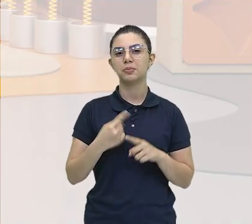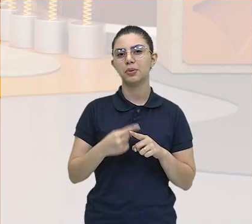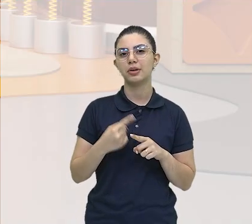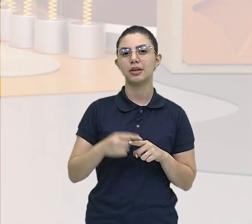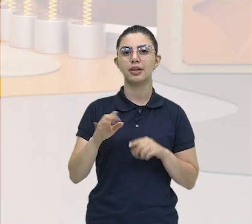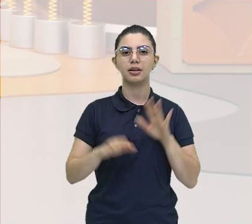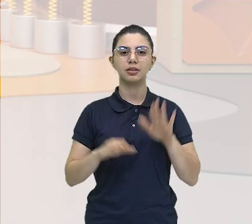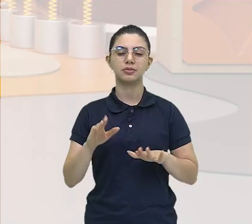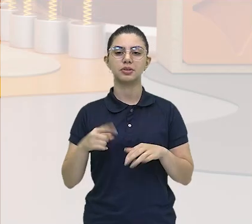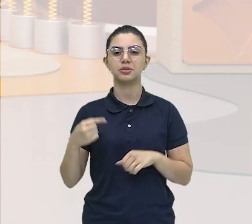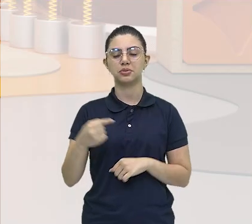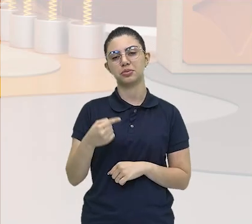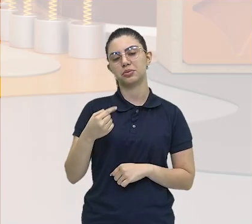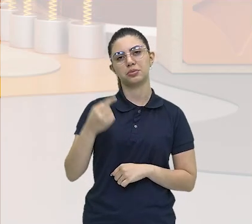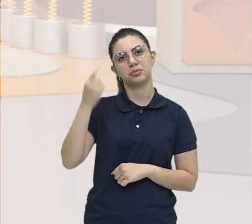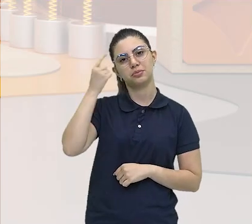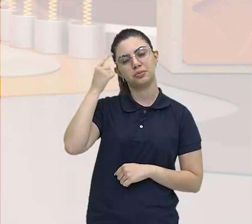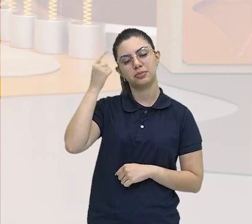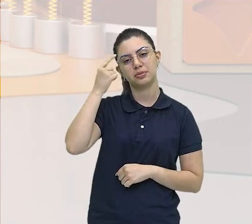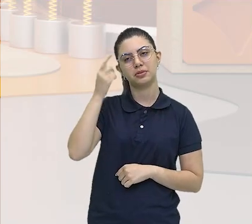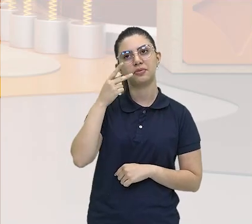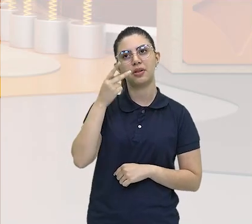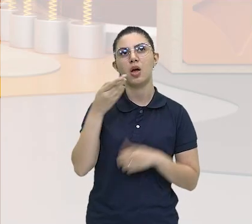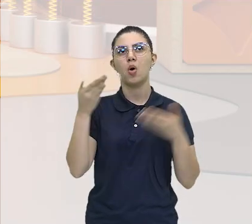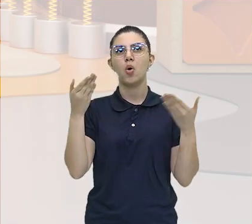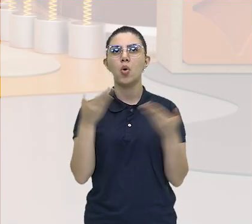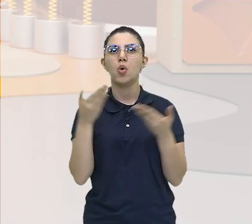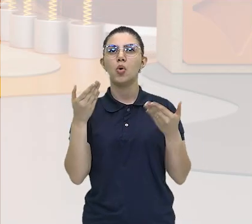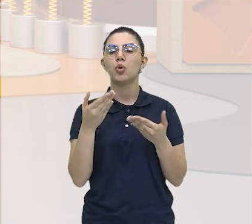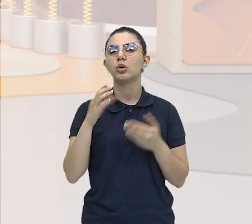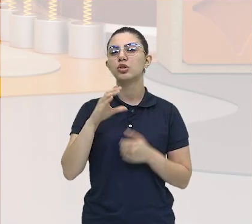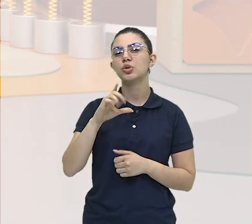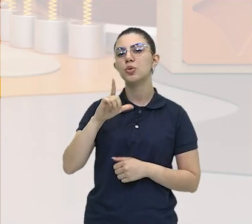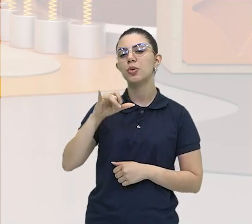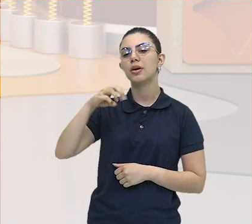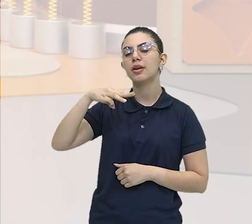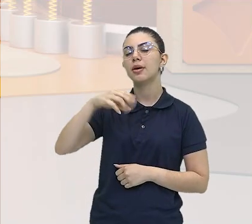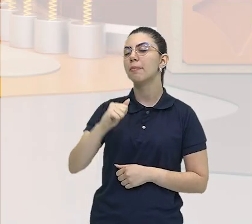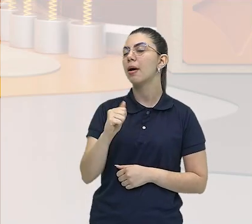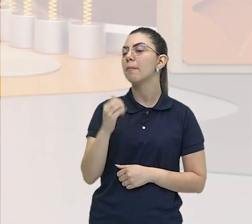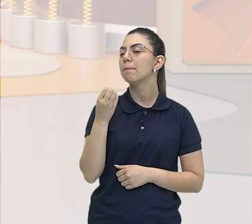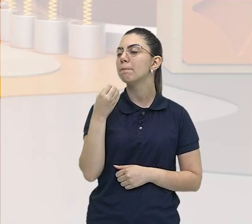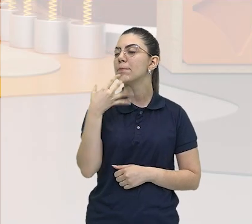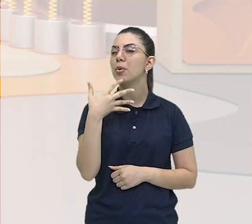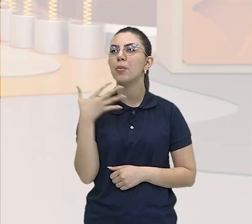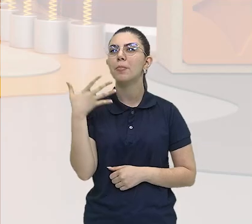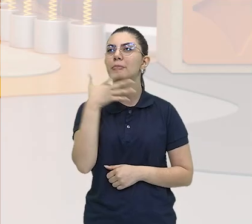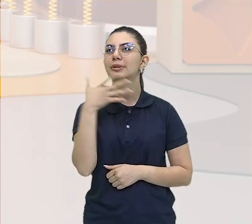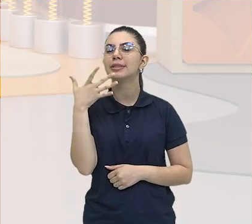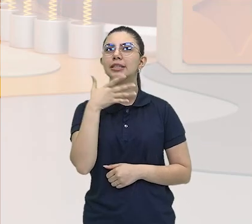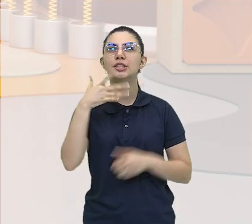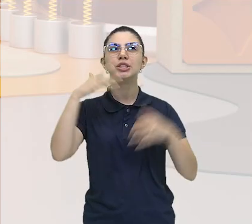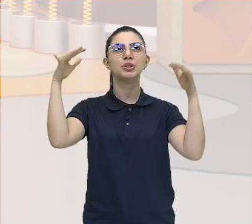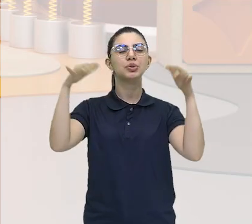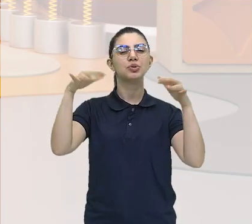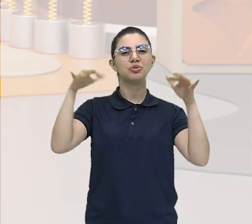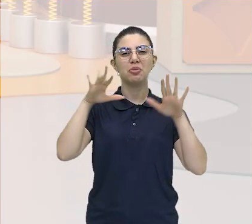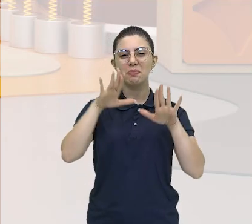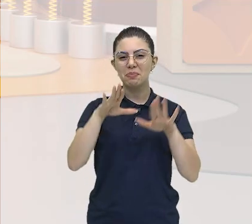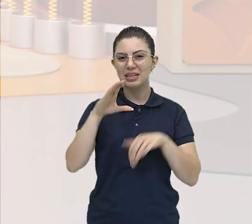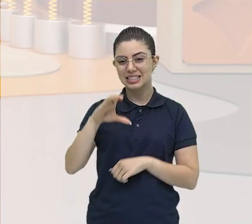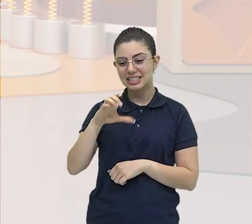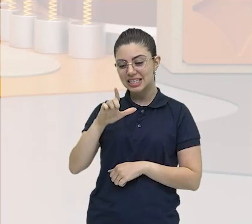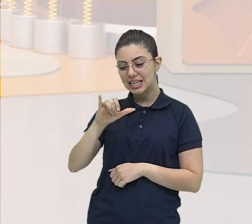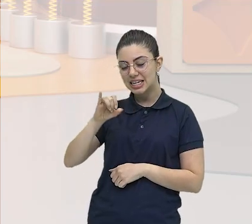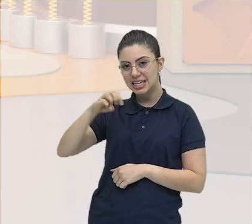gente costuma dizer assim, ai, hoje o clima está tão agradável, e o clima hoje está chuvoso, né? Vocês sabiam que